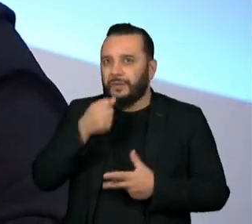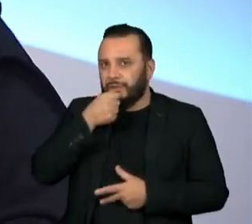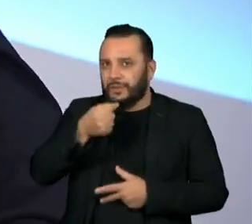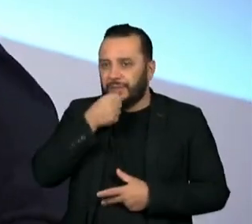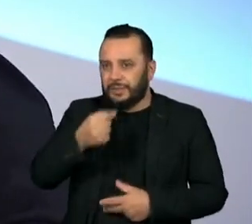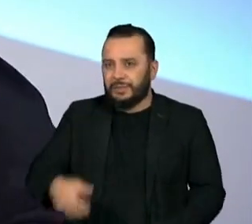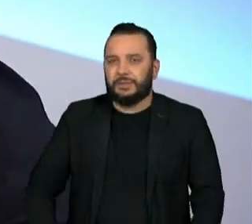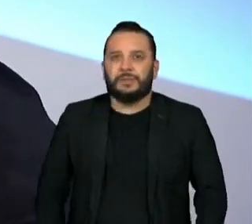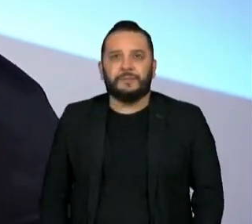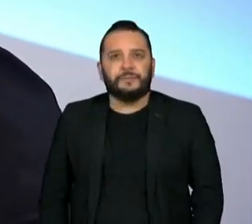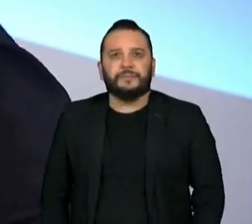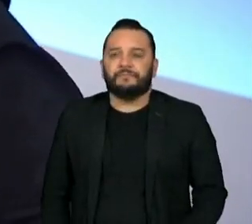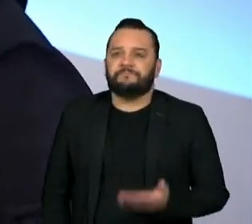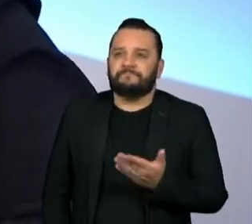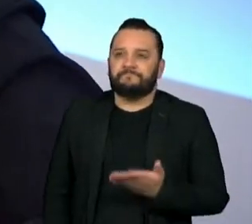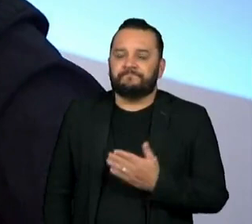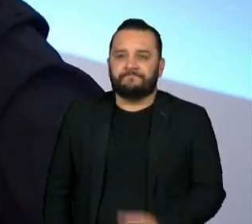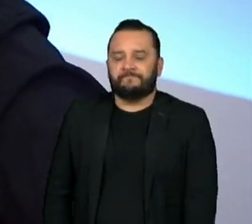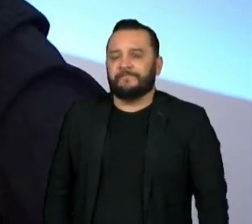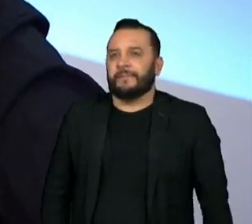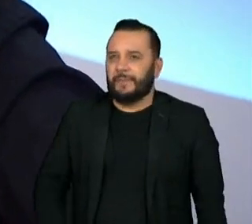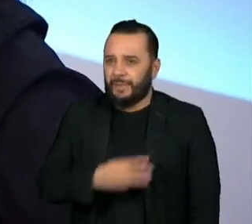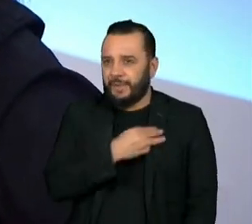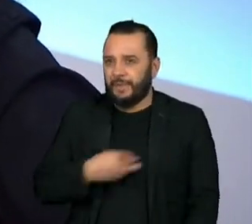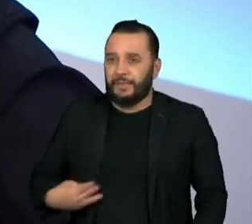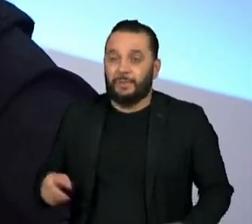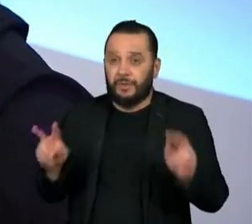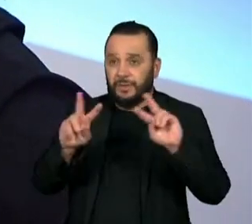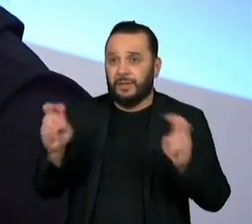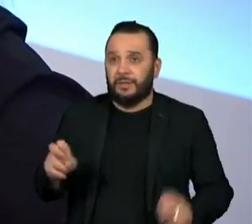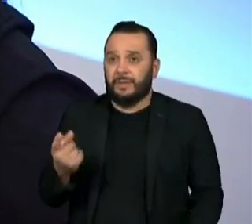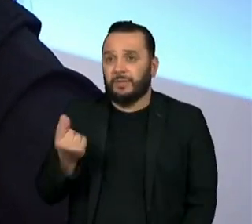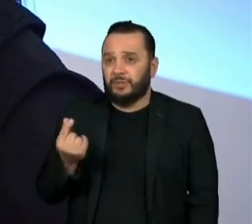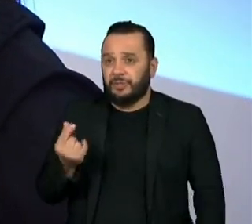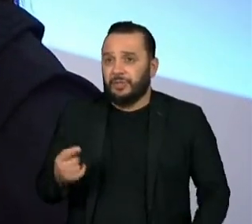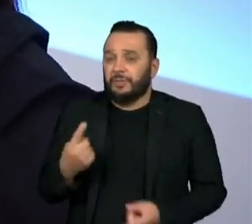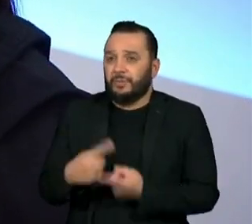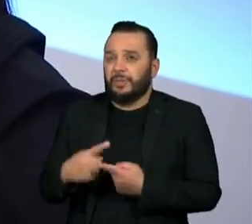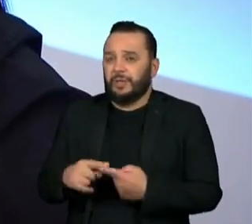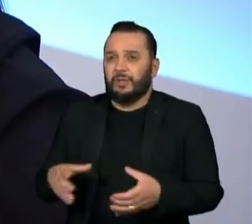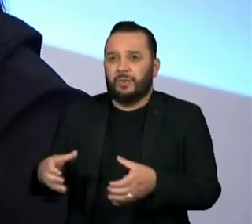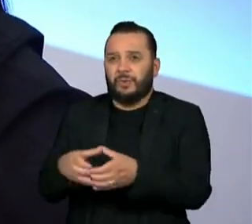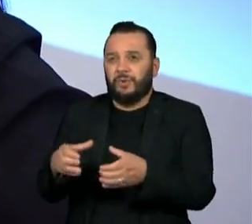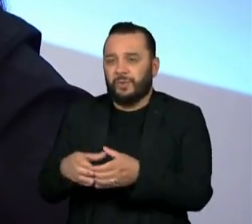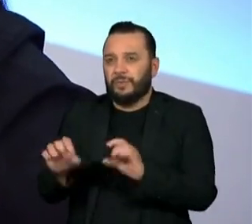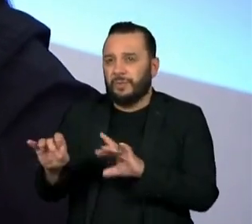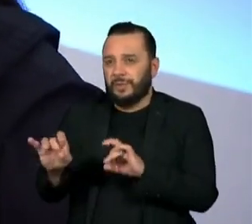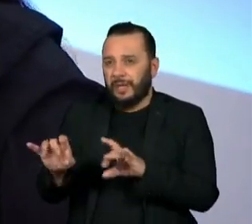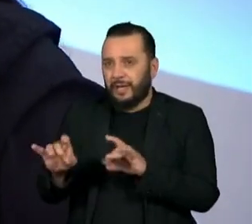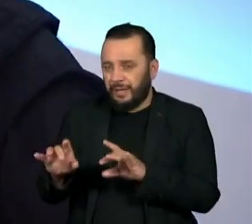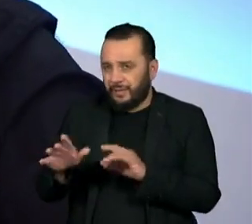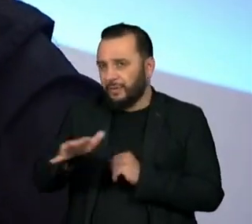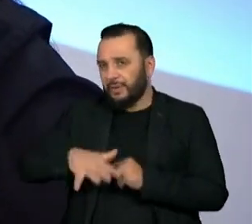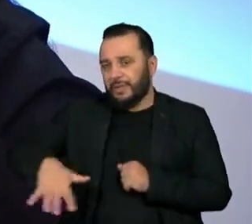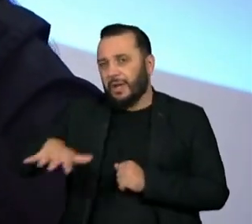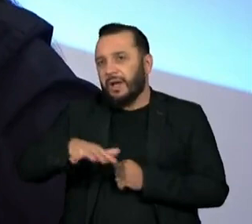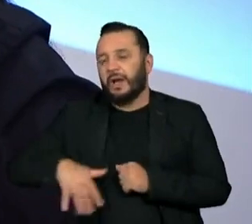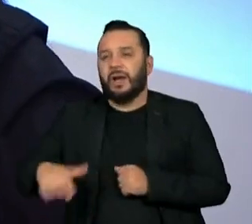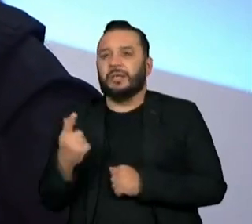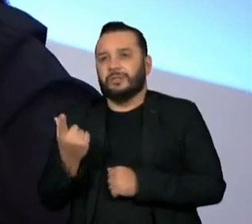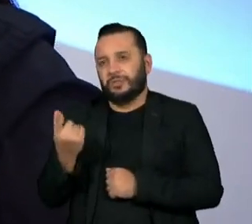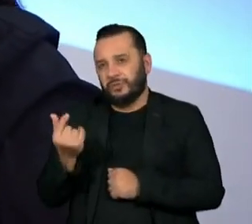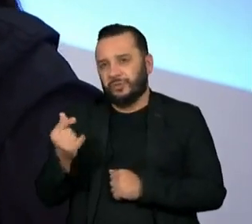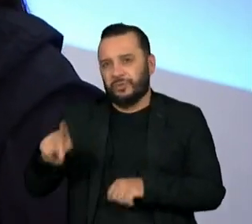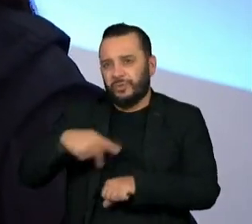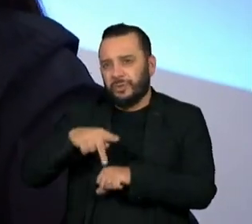jornalista é ministro eu queria voltar a questão fiscal porque o corpo técnico do Tesouro Nacional que é um arroz de